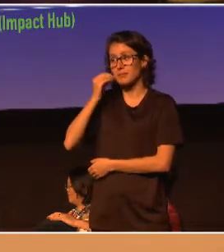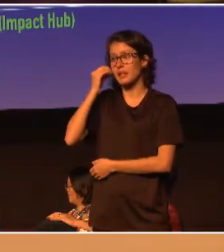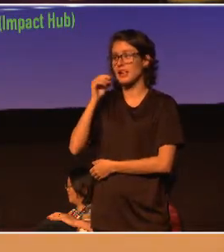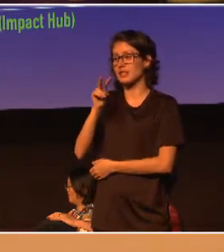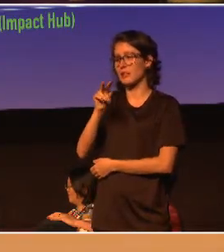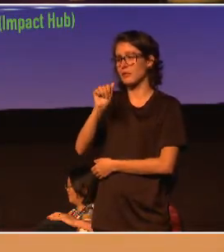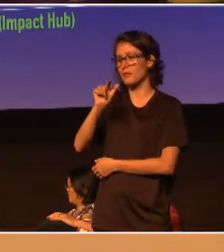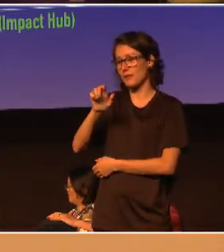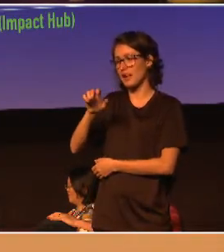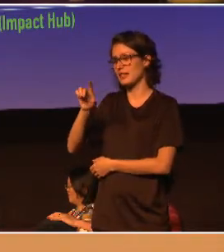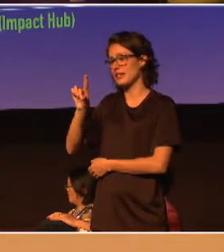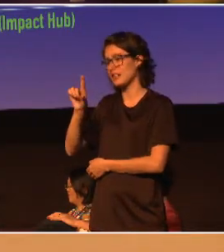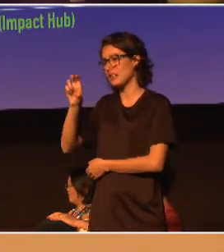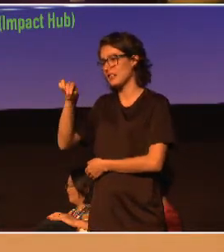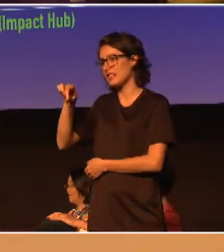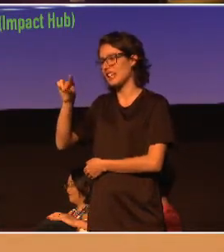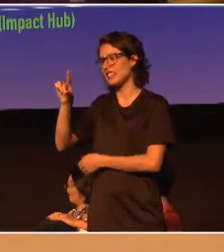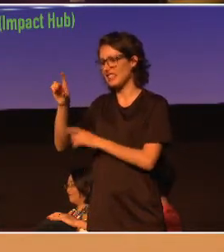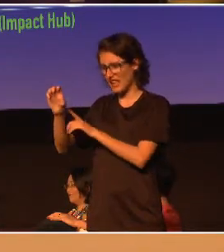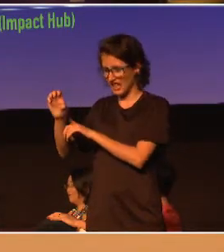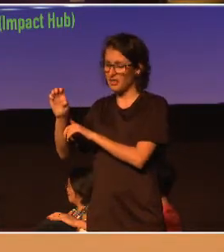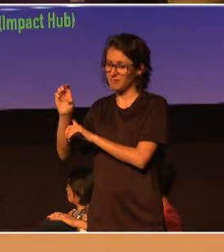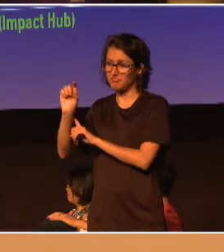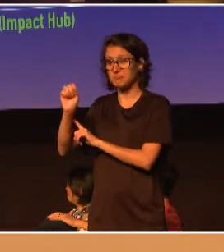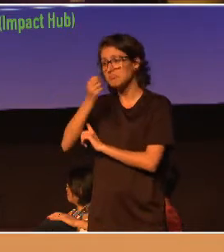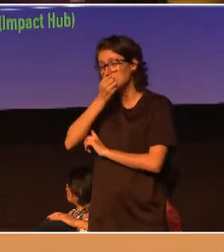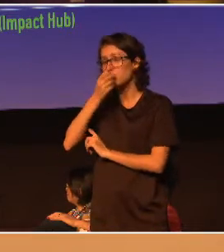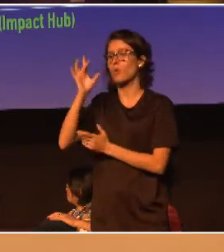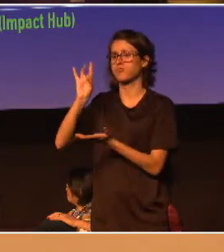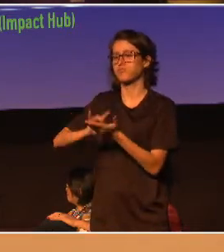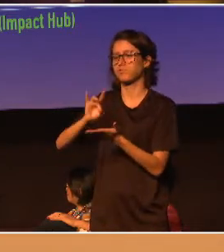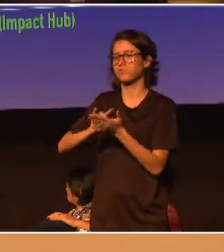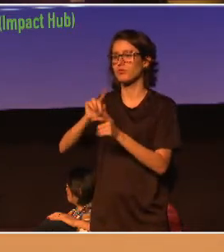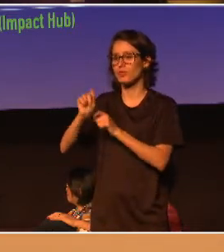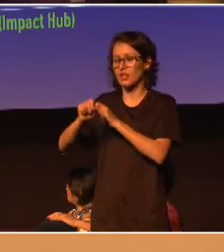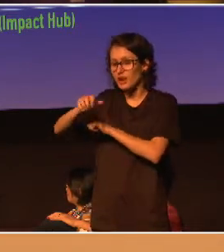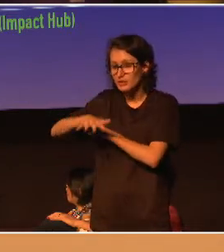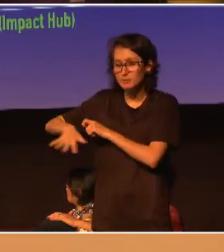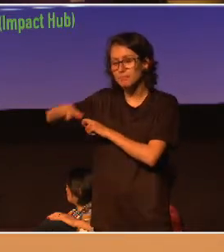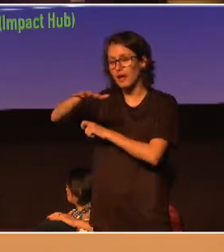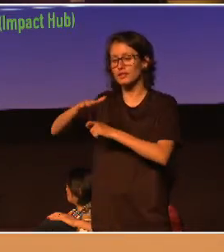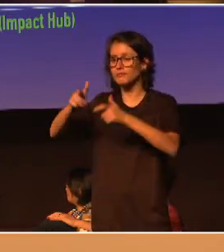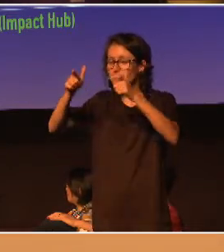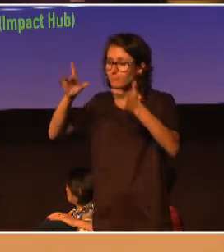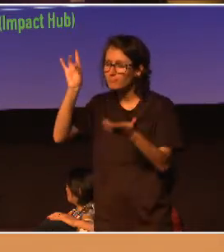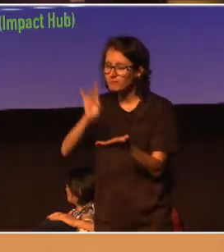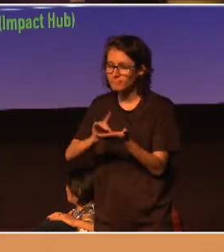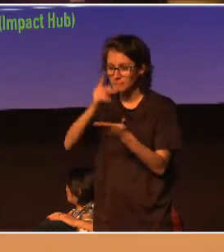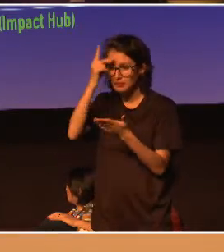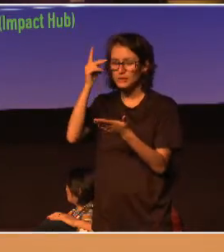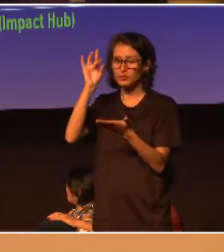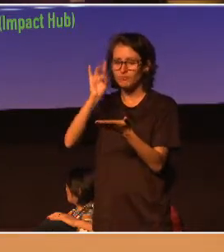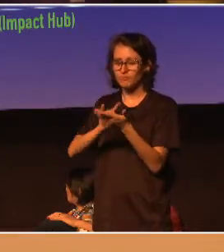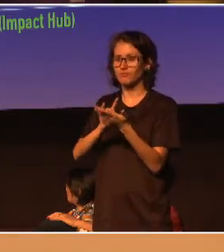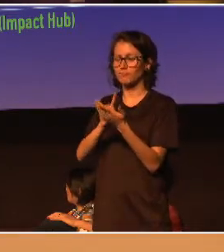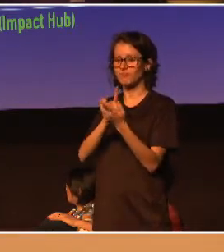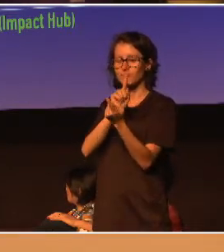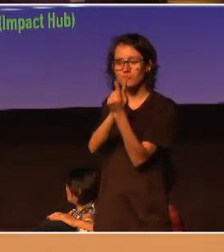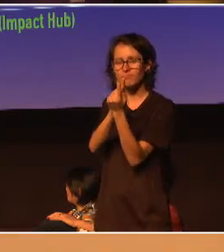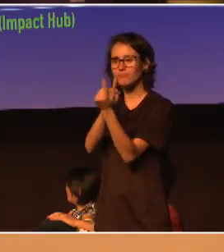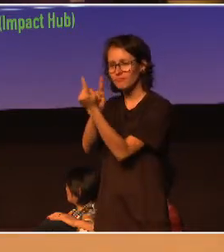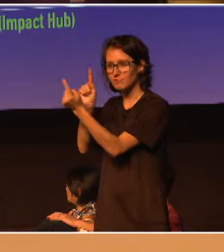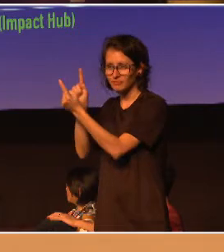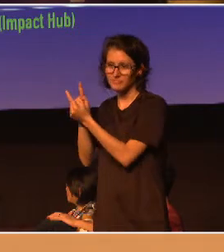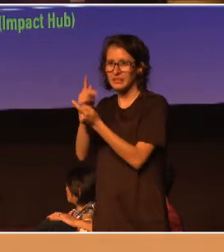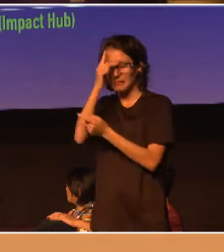percebeu que era necessário realmente ter um espaço físico para que as pessoas se conectassem. E eu considero, assim, sou uma pessoa que